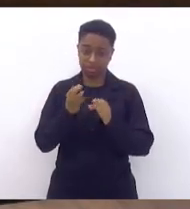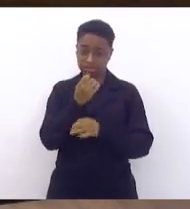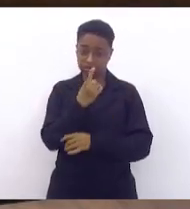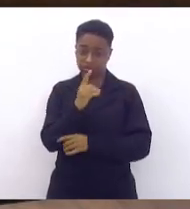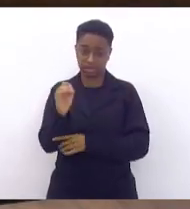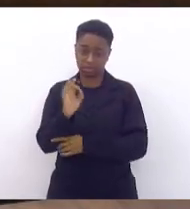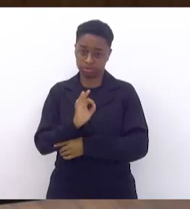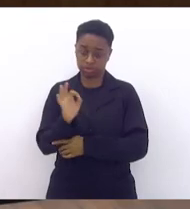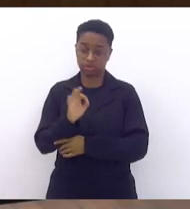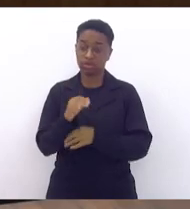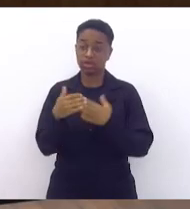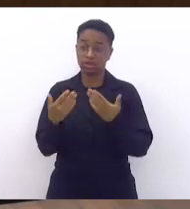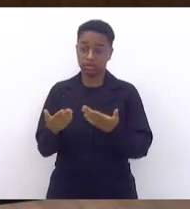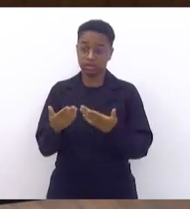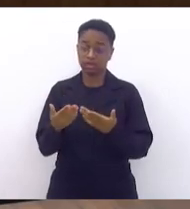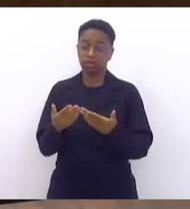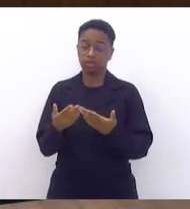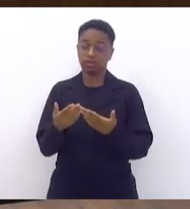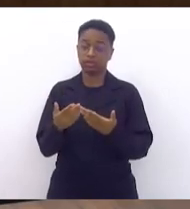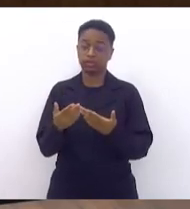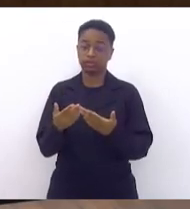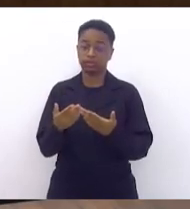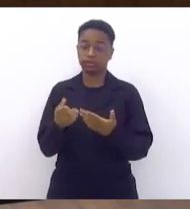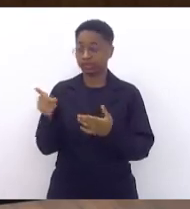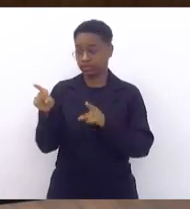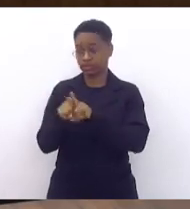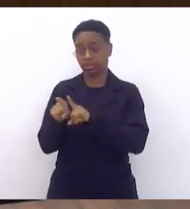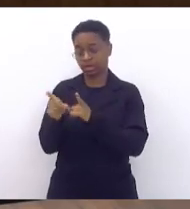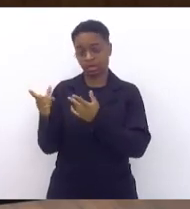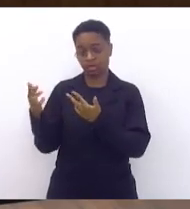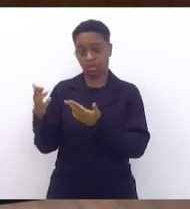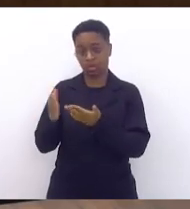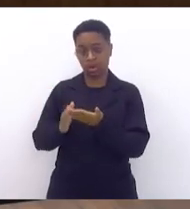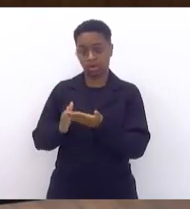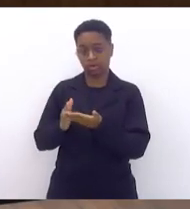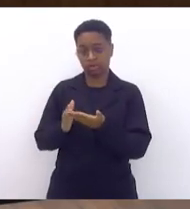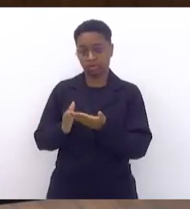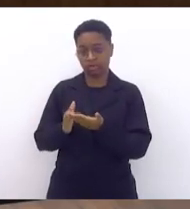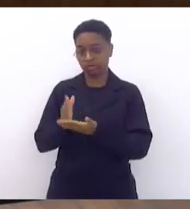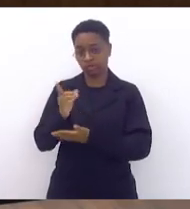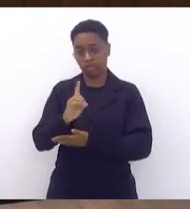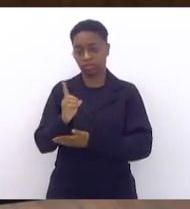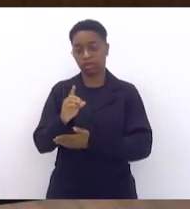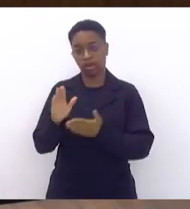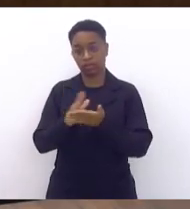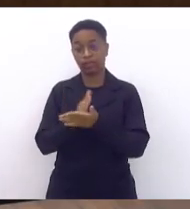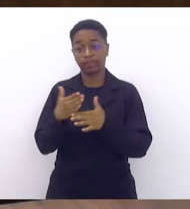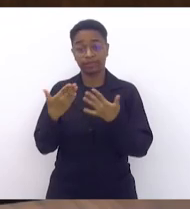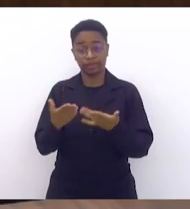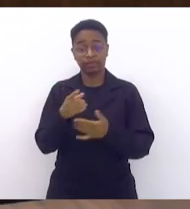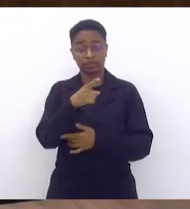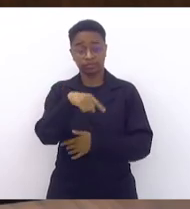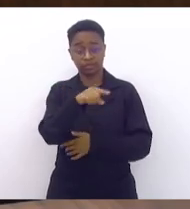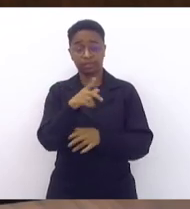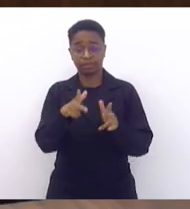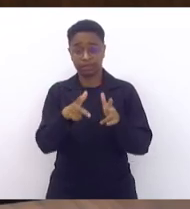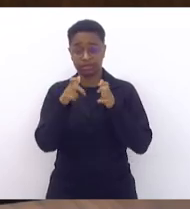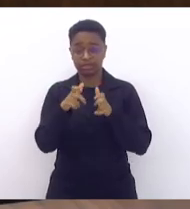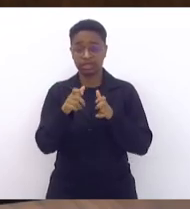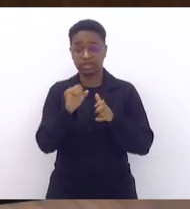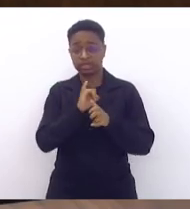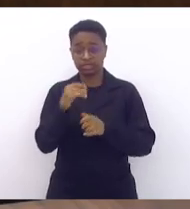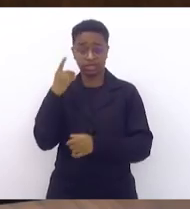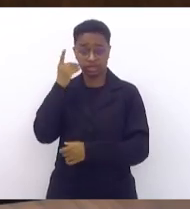leis. Então, você levar em conta a opinião dos seus pares para melhorar os seus projetos é muito